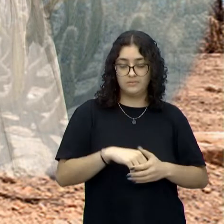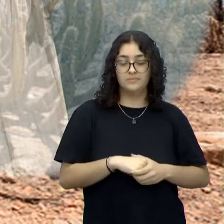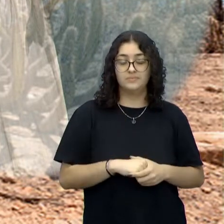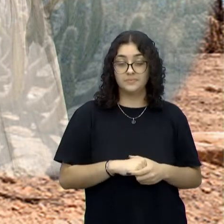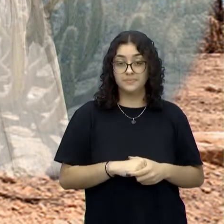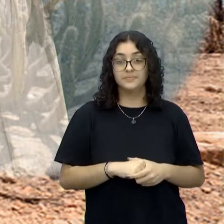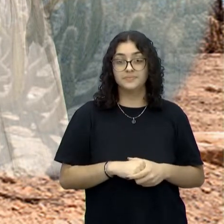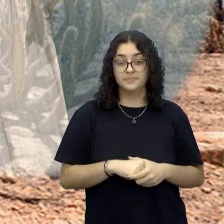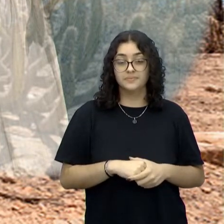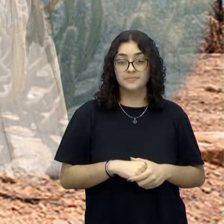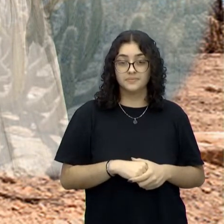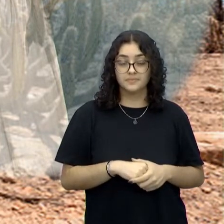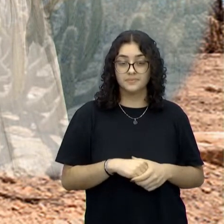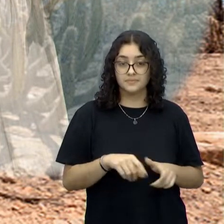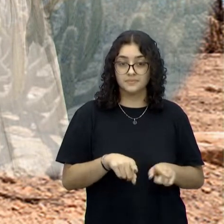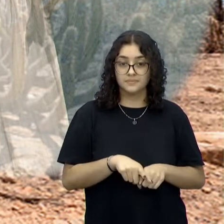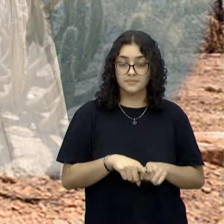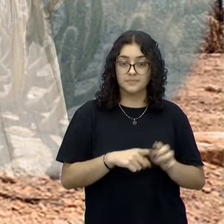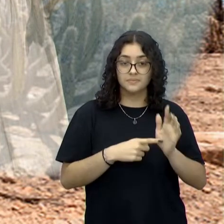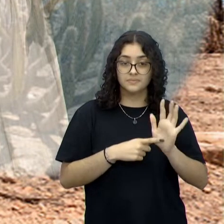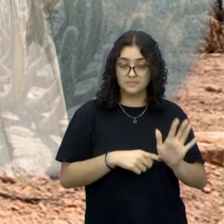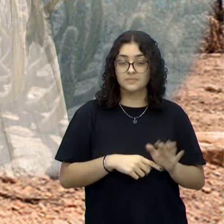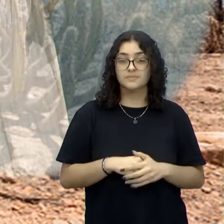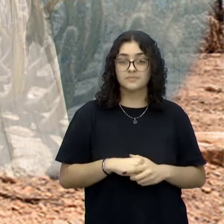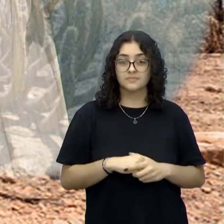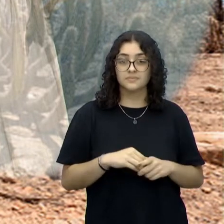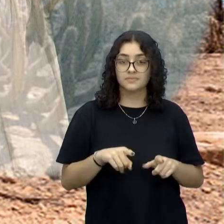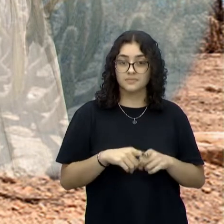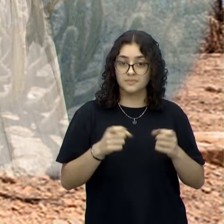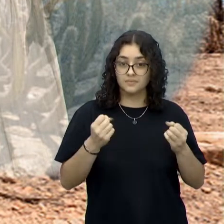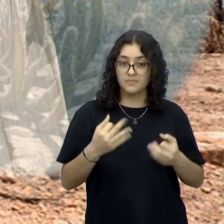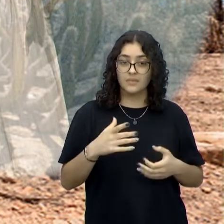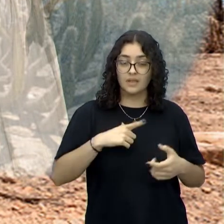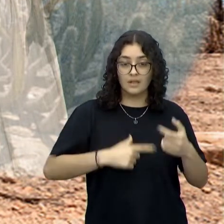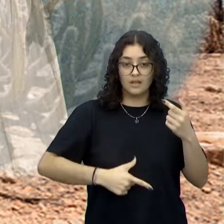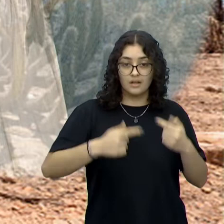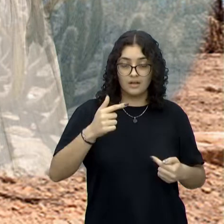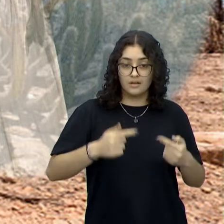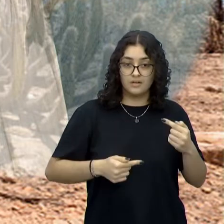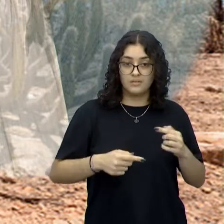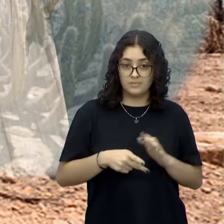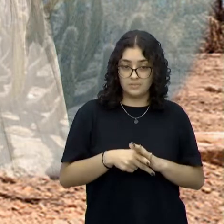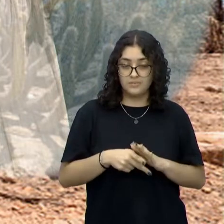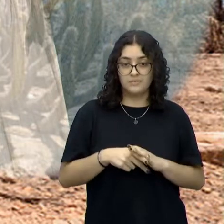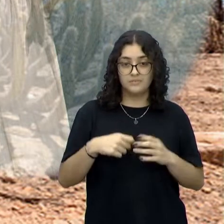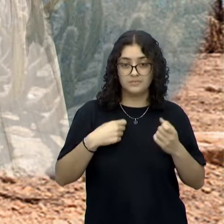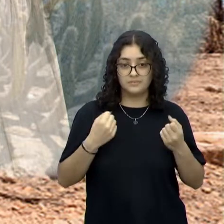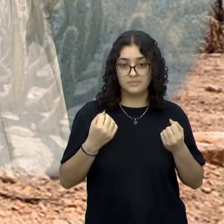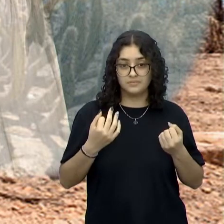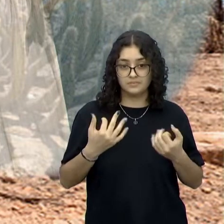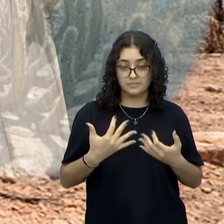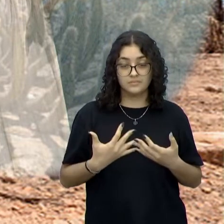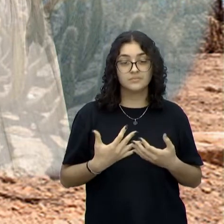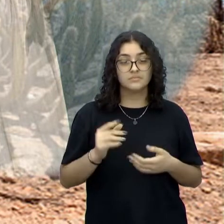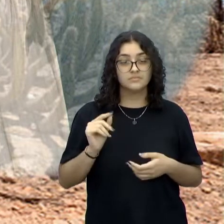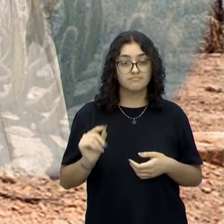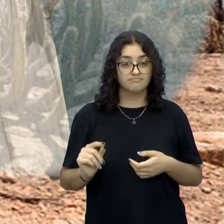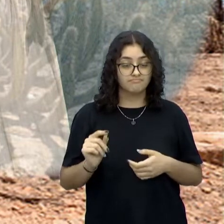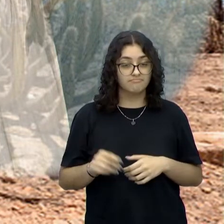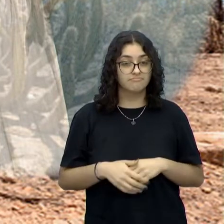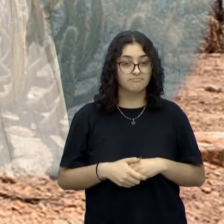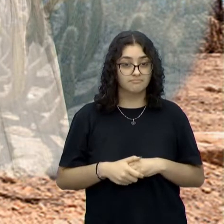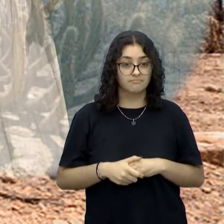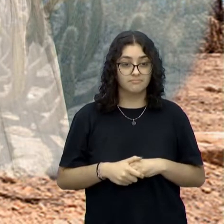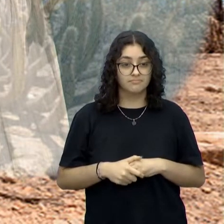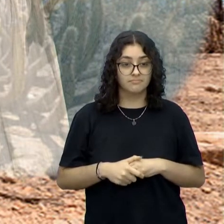Então, destaco bem isso daí. Falo sobre os conflitos e aí na parte dos conflitos eu faço uma observação.